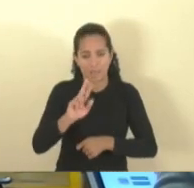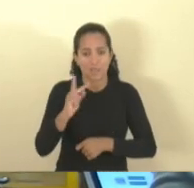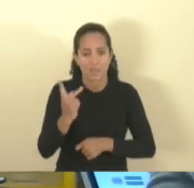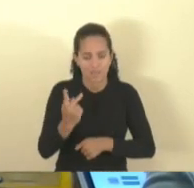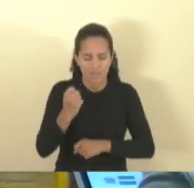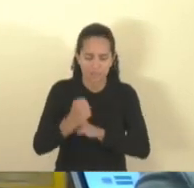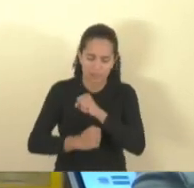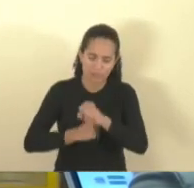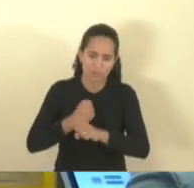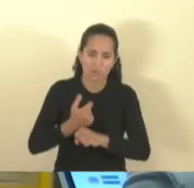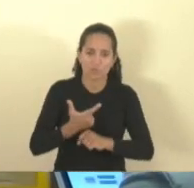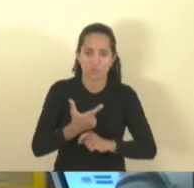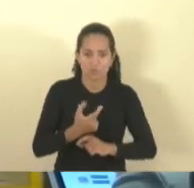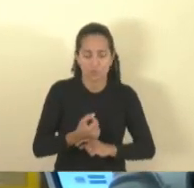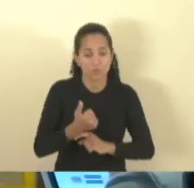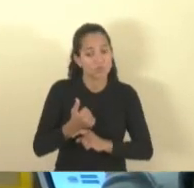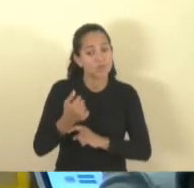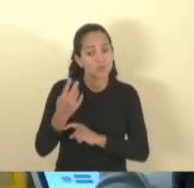2014.